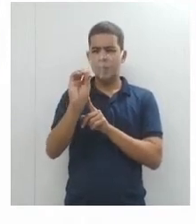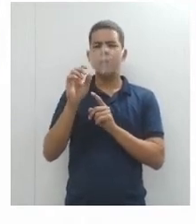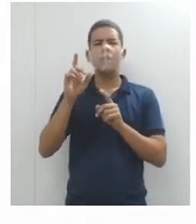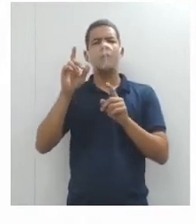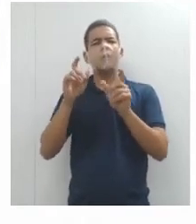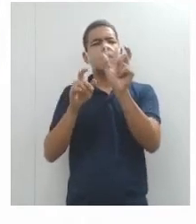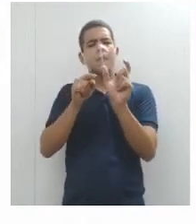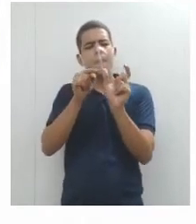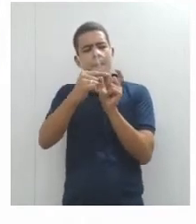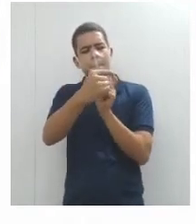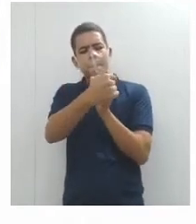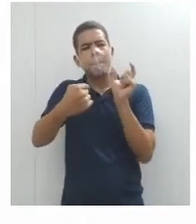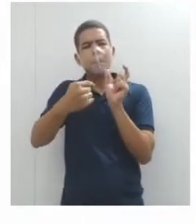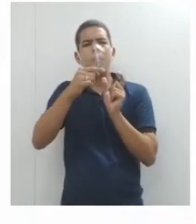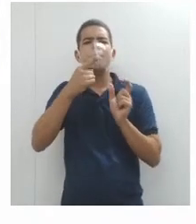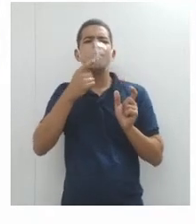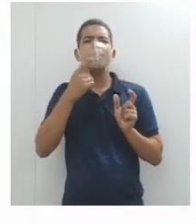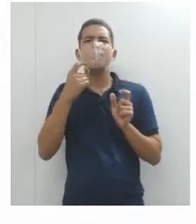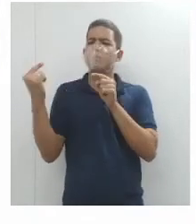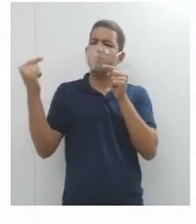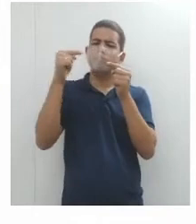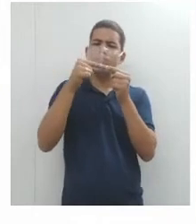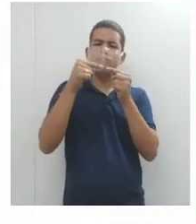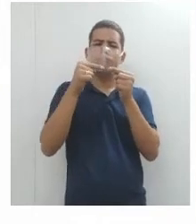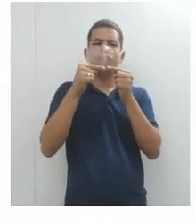termos têm em comum